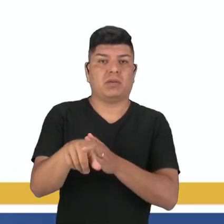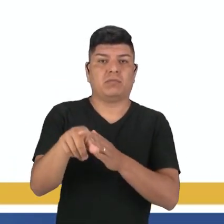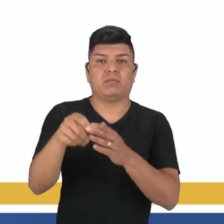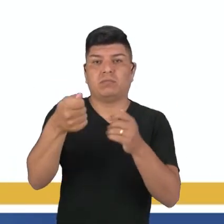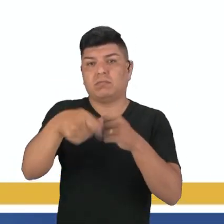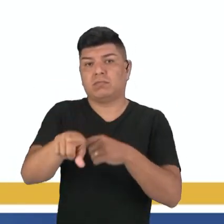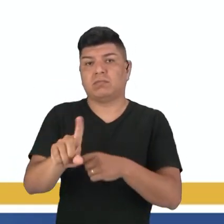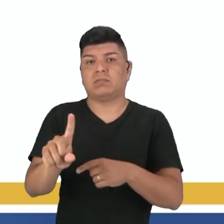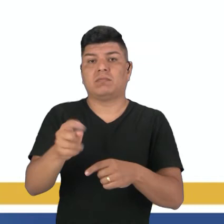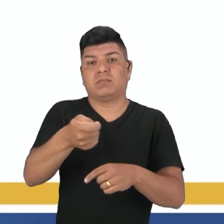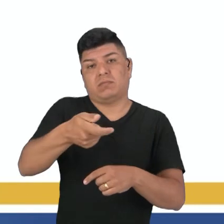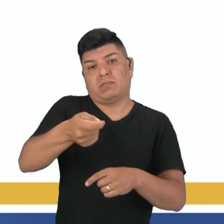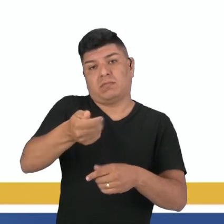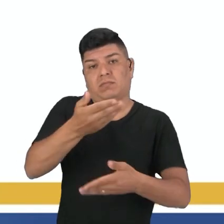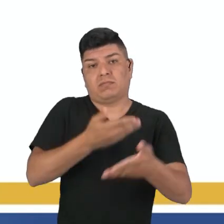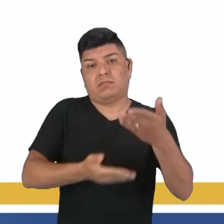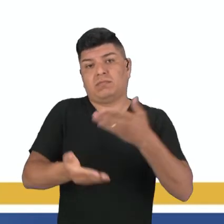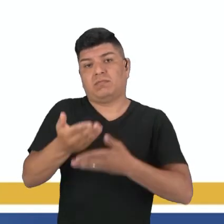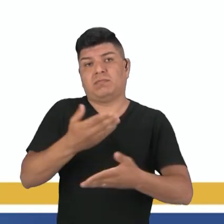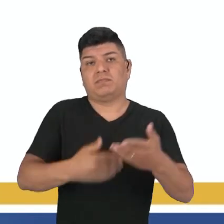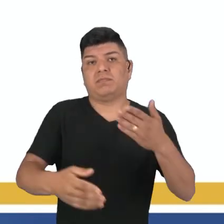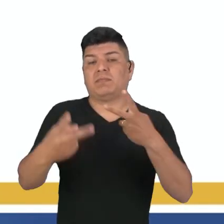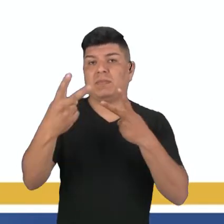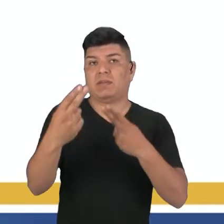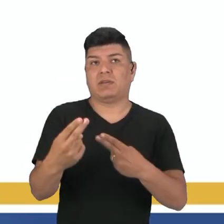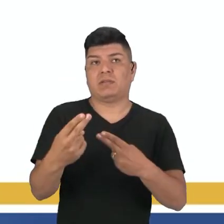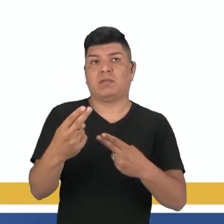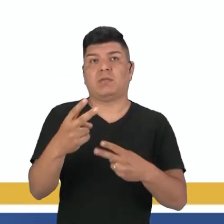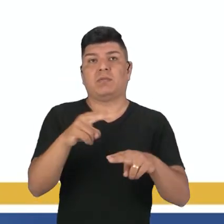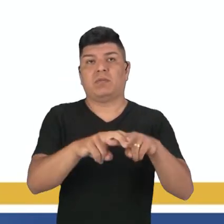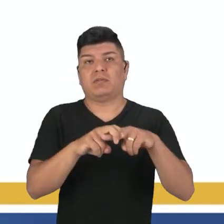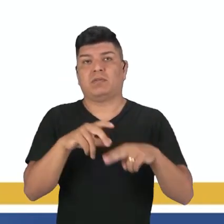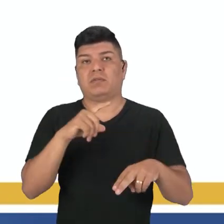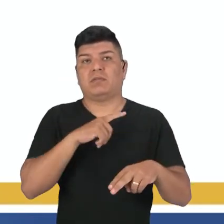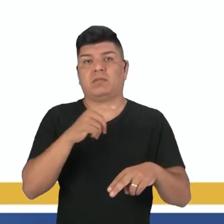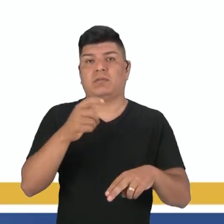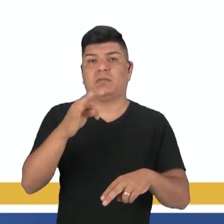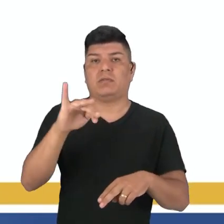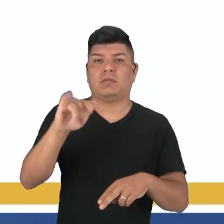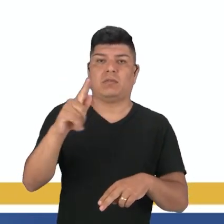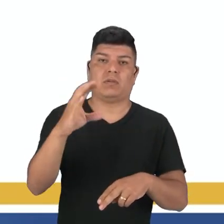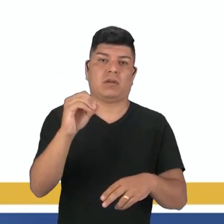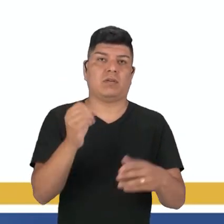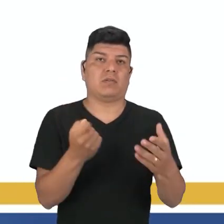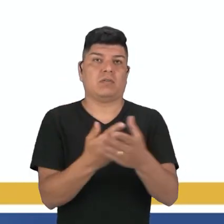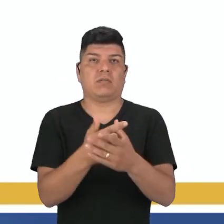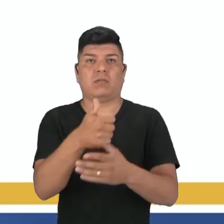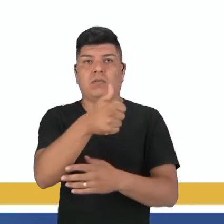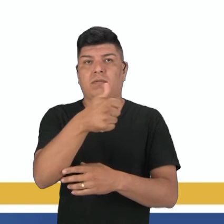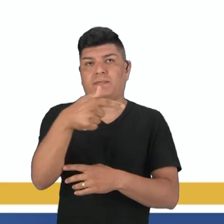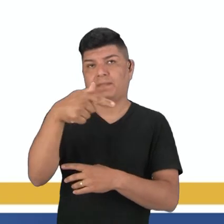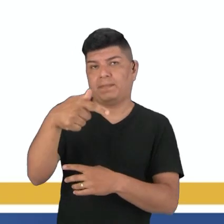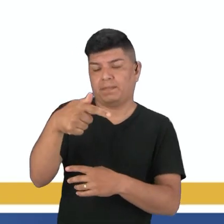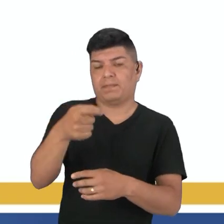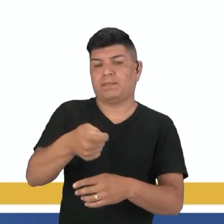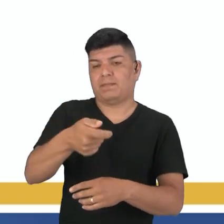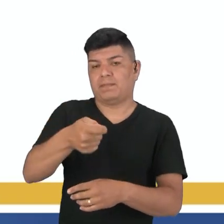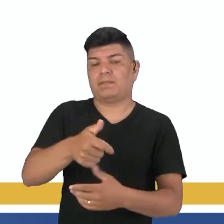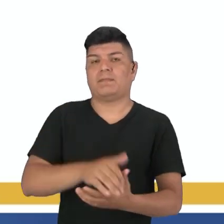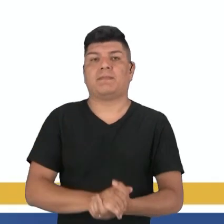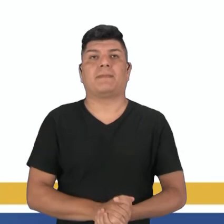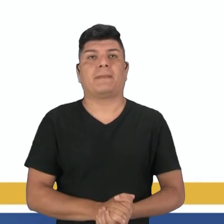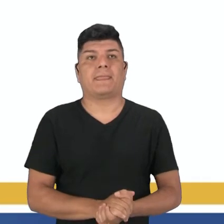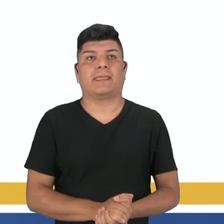as bolinhas sejam divididas igualmente entre os 9 alunos, nós temos, portanto, que Tiago irá comprar 117 bolinhas de gude.